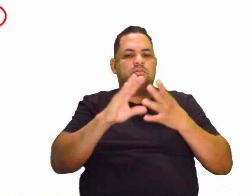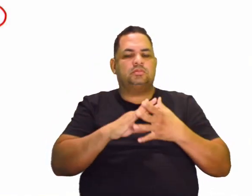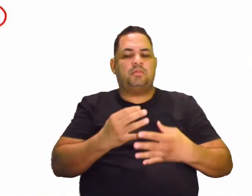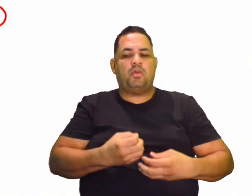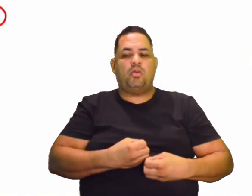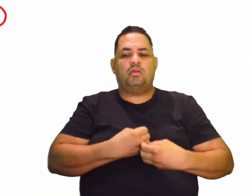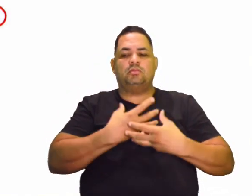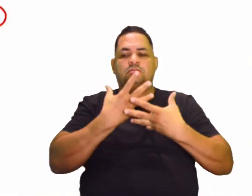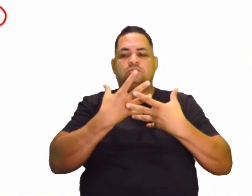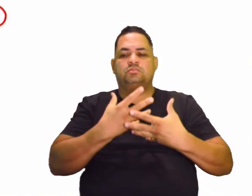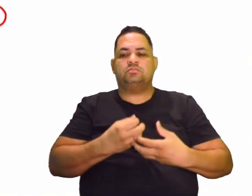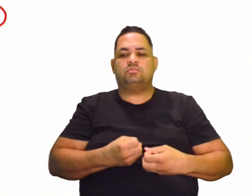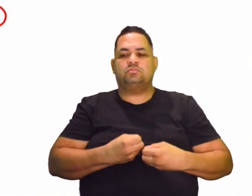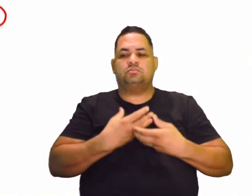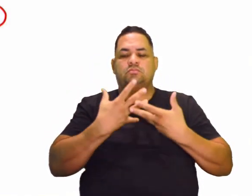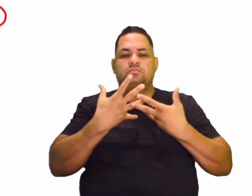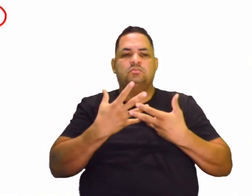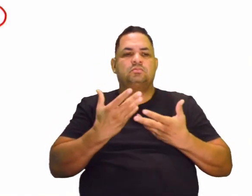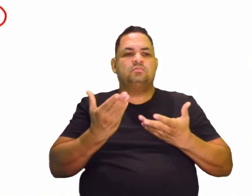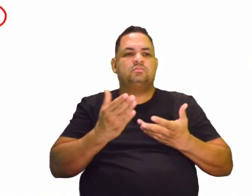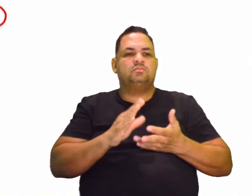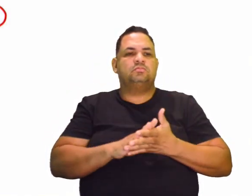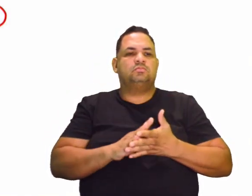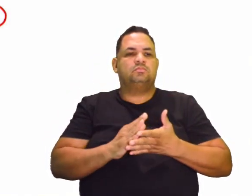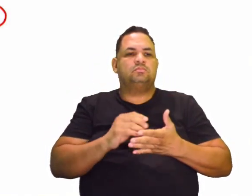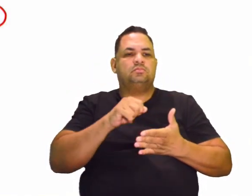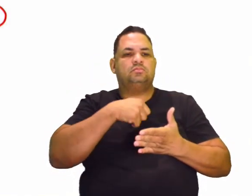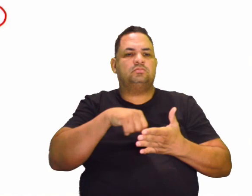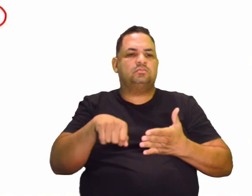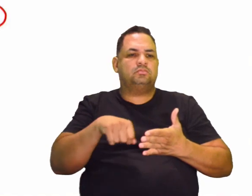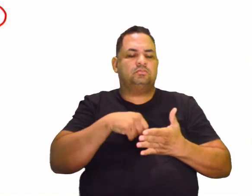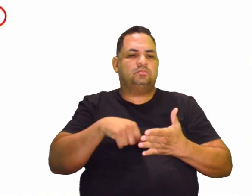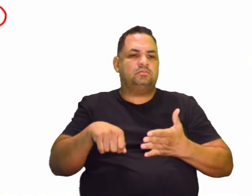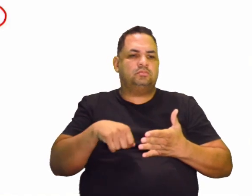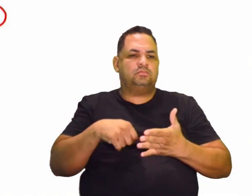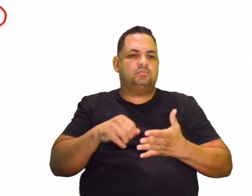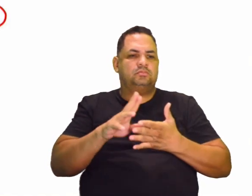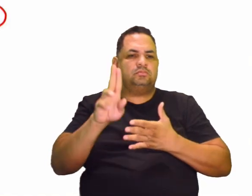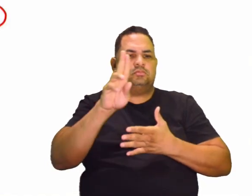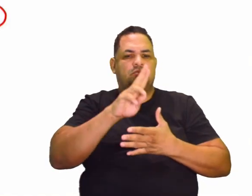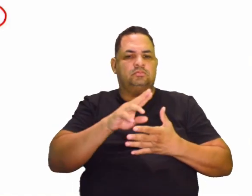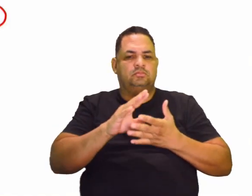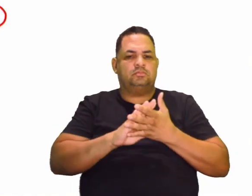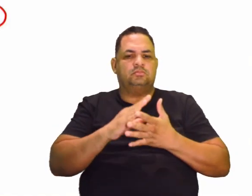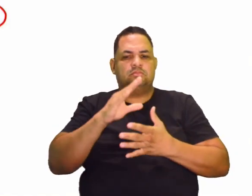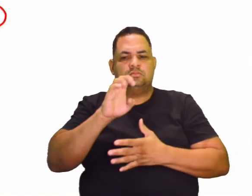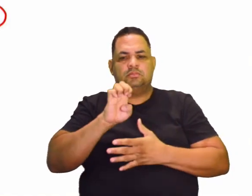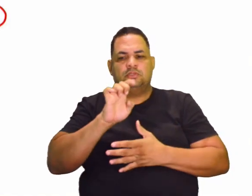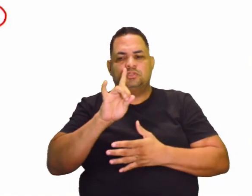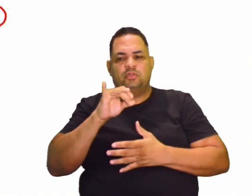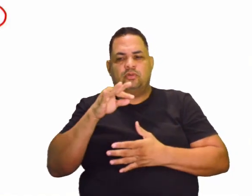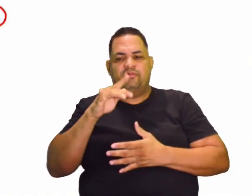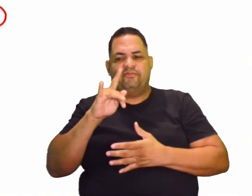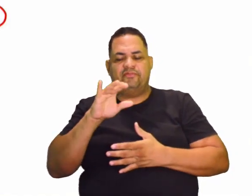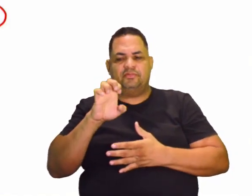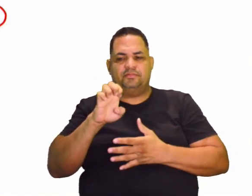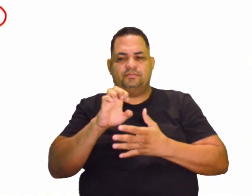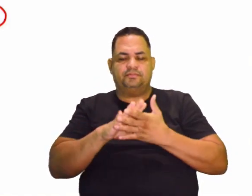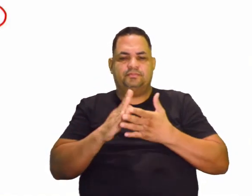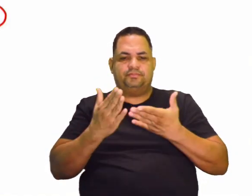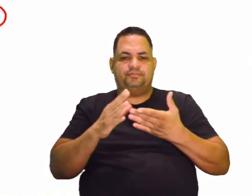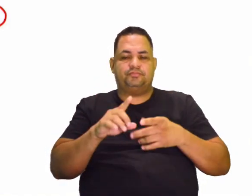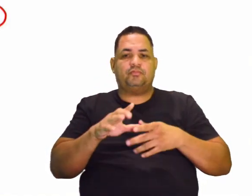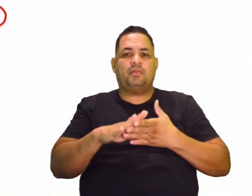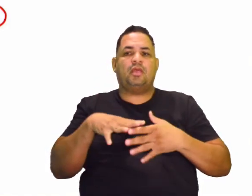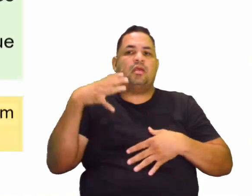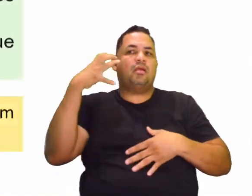poesias que eram escritas com o uso de estrofes e eram